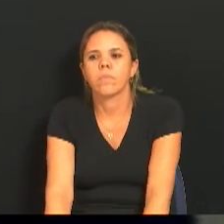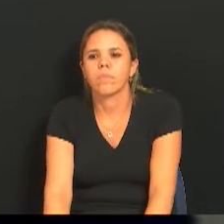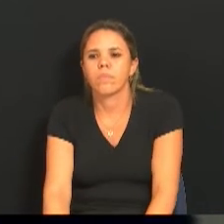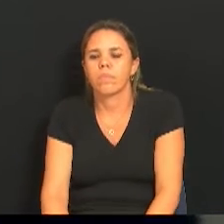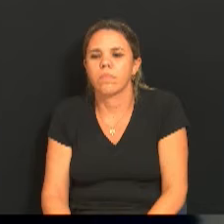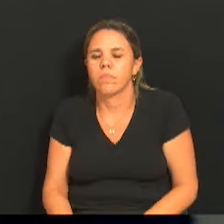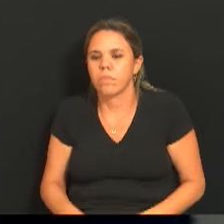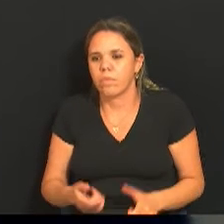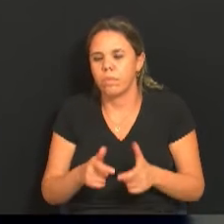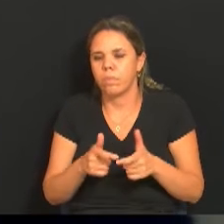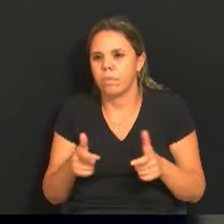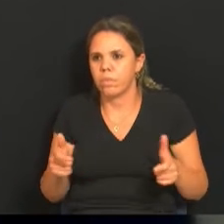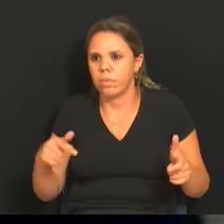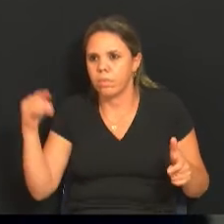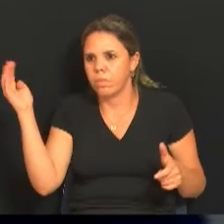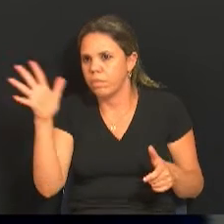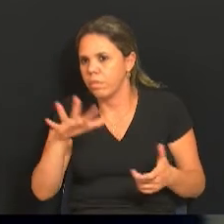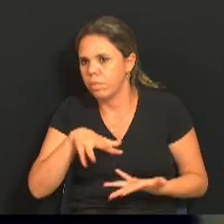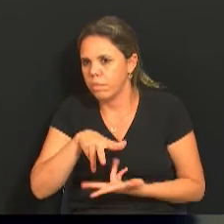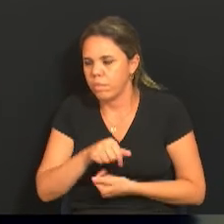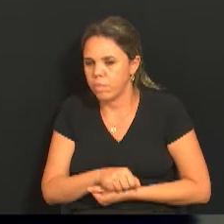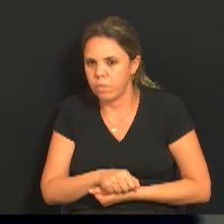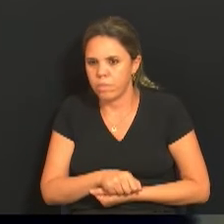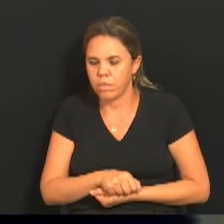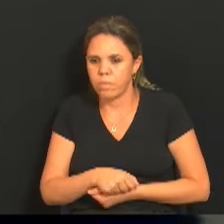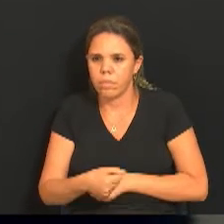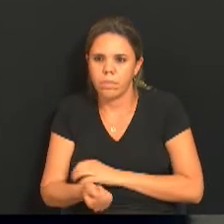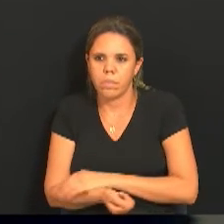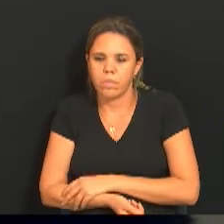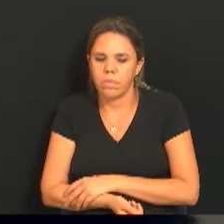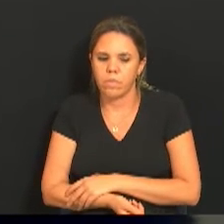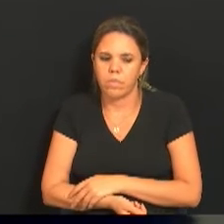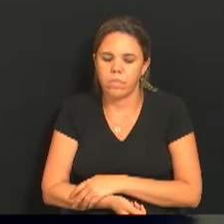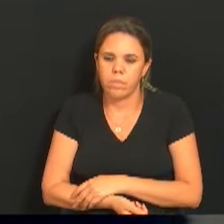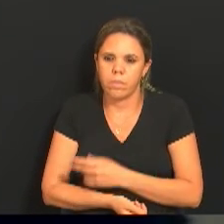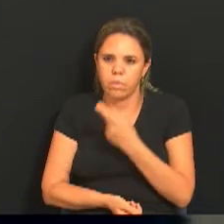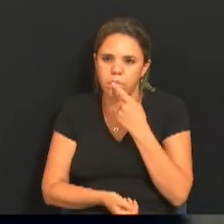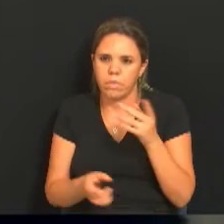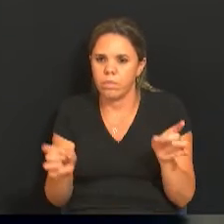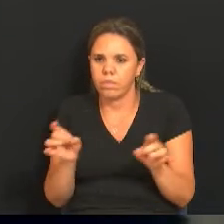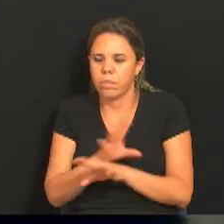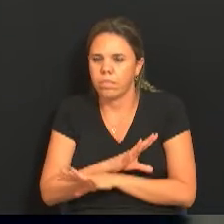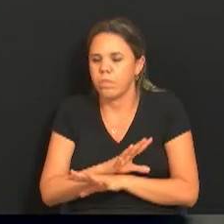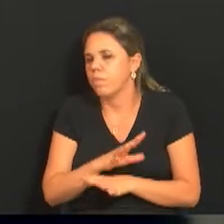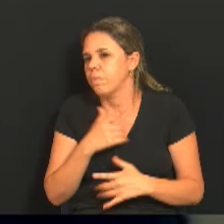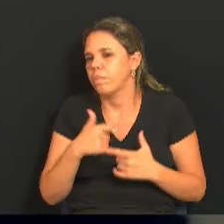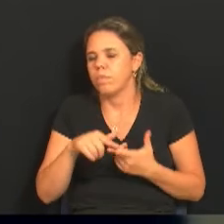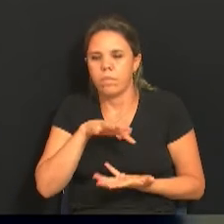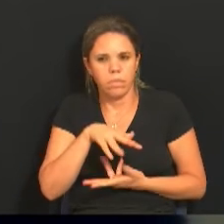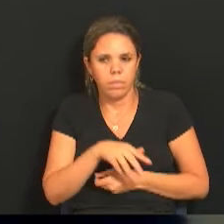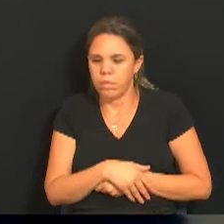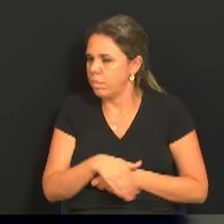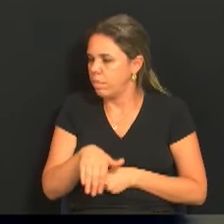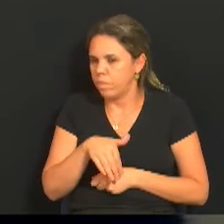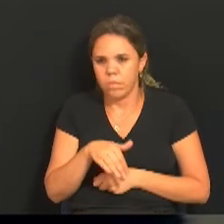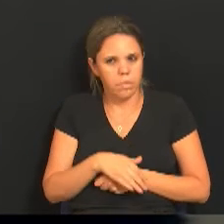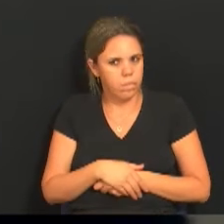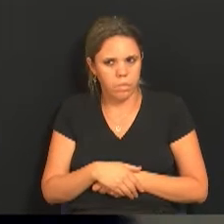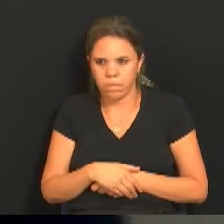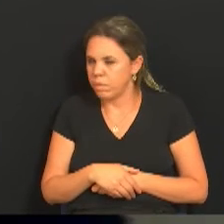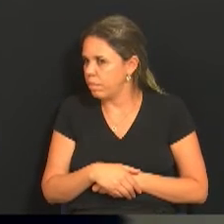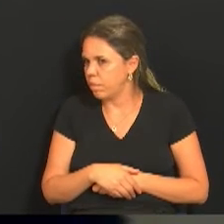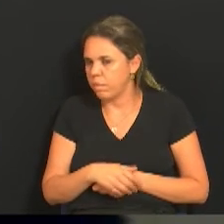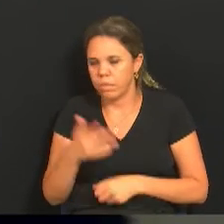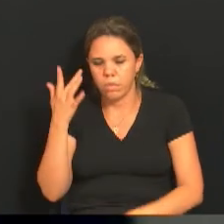crescido no Brasil e no mundo. Então, assim, falas assim que vai acabar com a população em situação de rua, pessoal, né, por isso que eu acho que